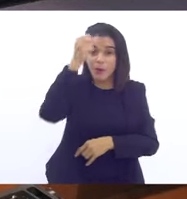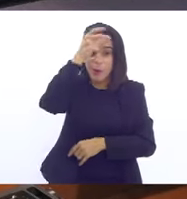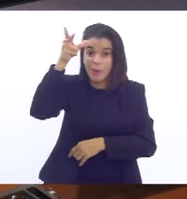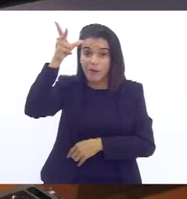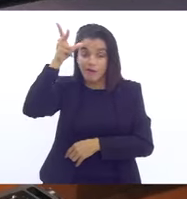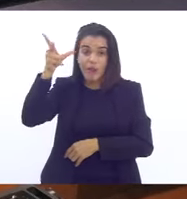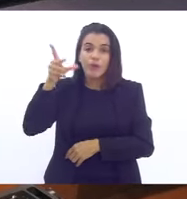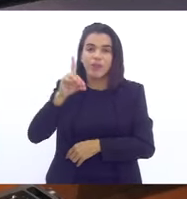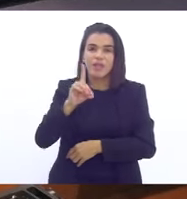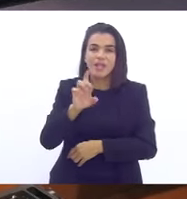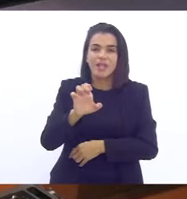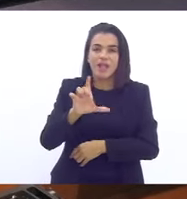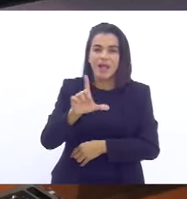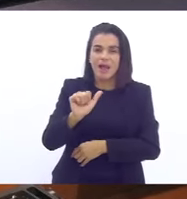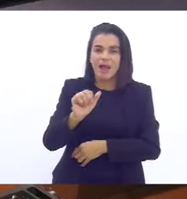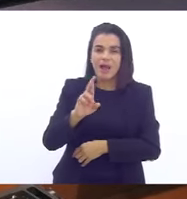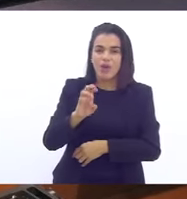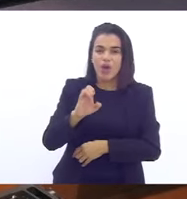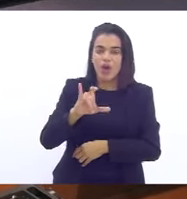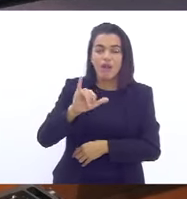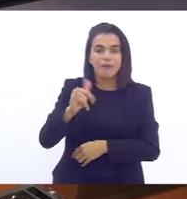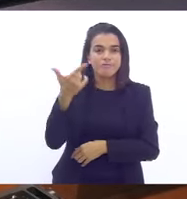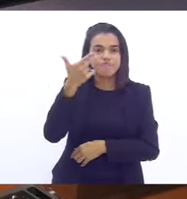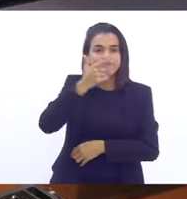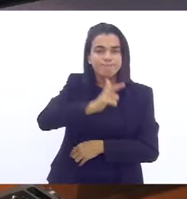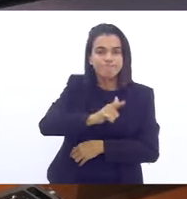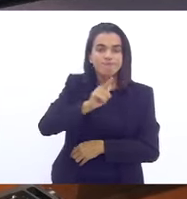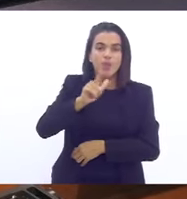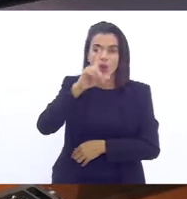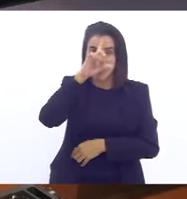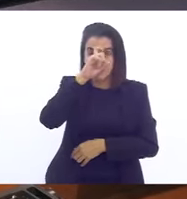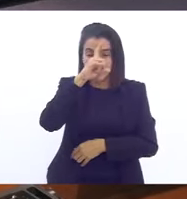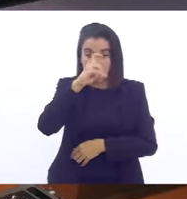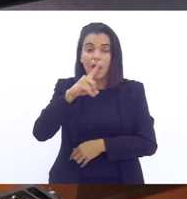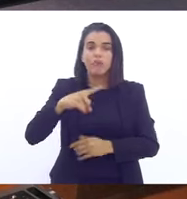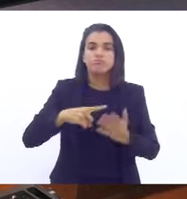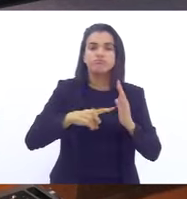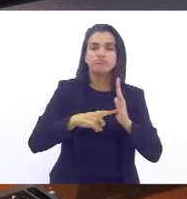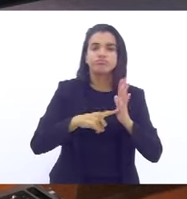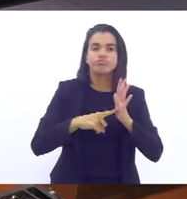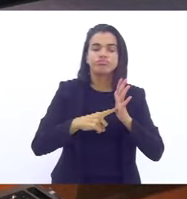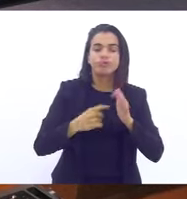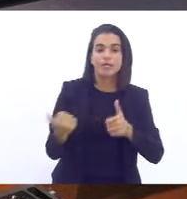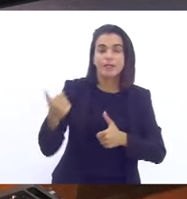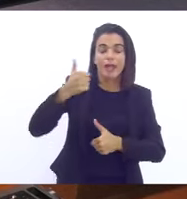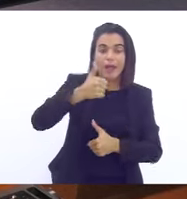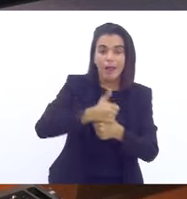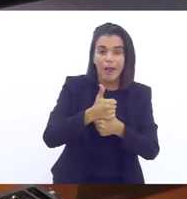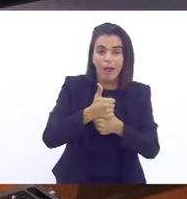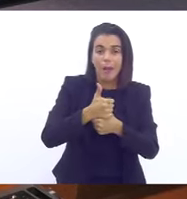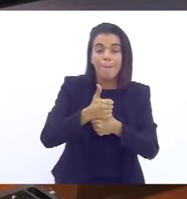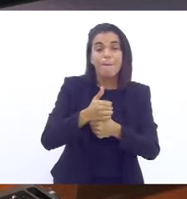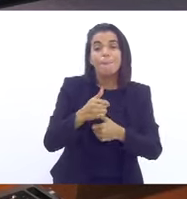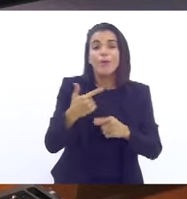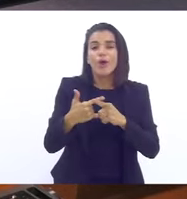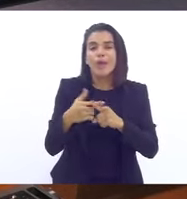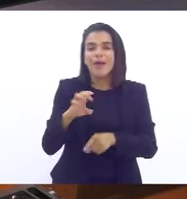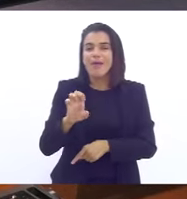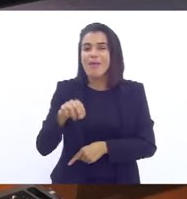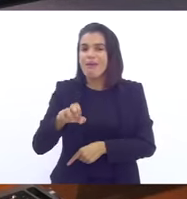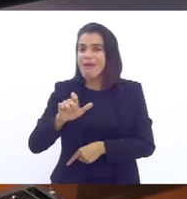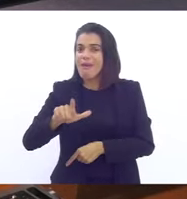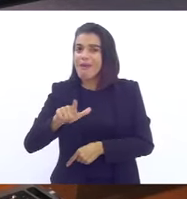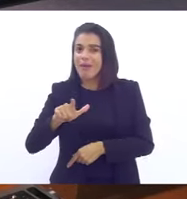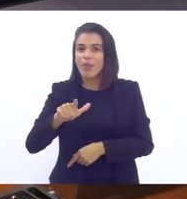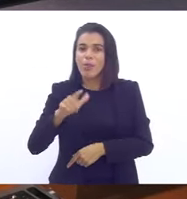Marcelo Delaroli, conseguiu, lá na humanização do hospital de Itaboraí, um gerador para que a Enel não assassinasse